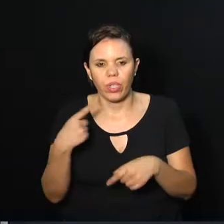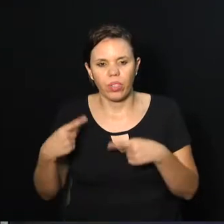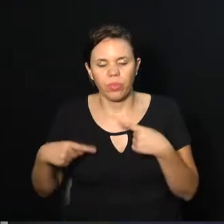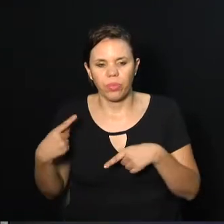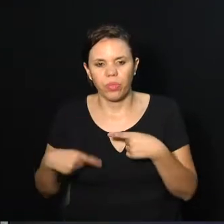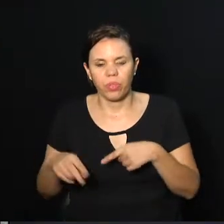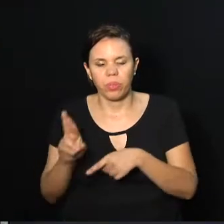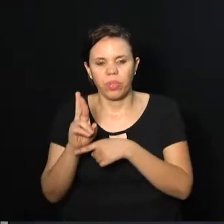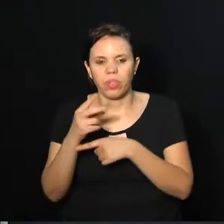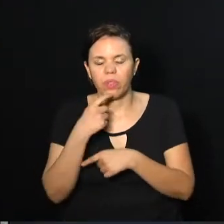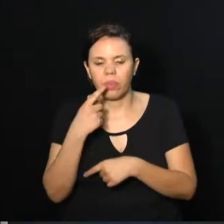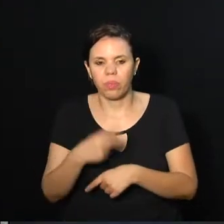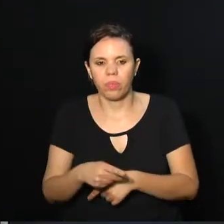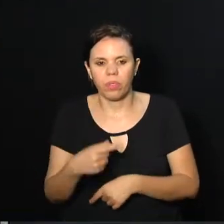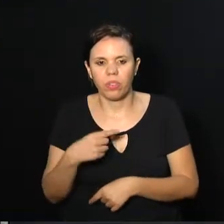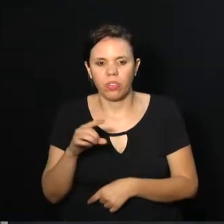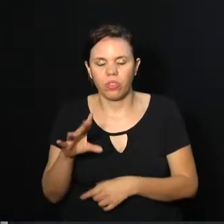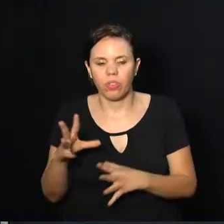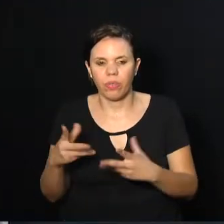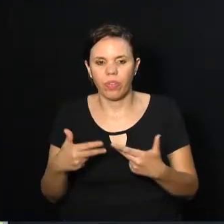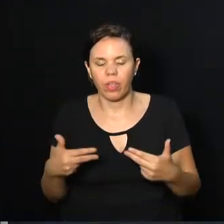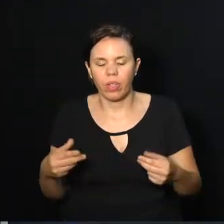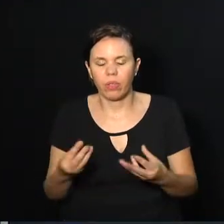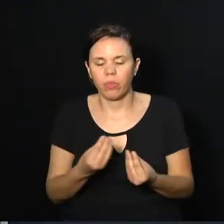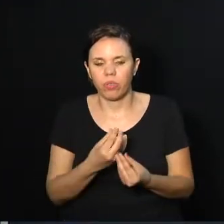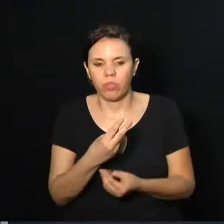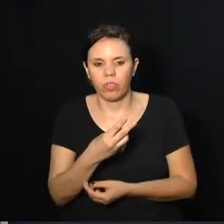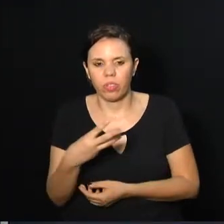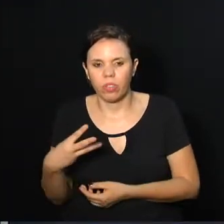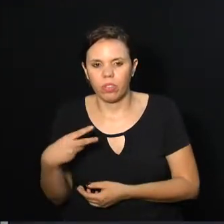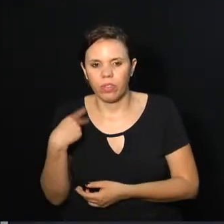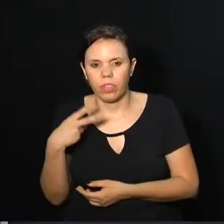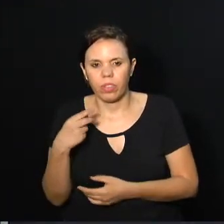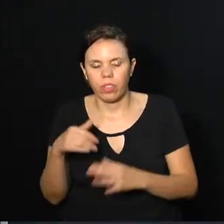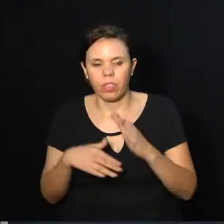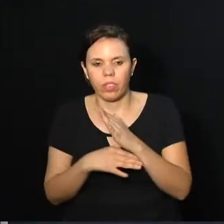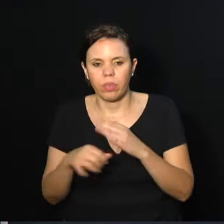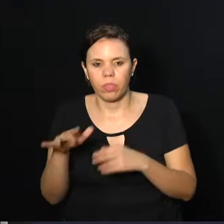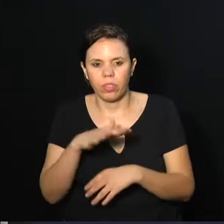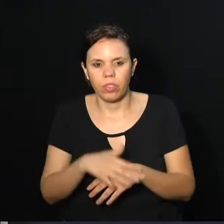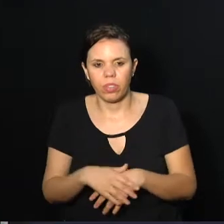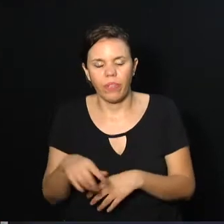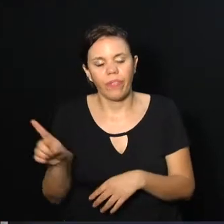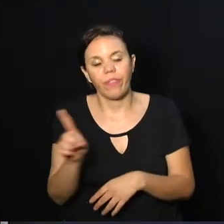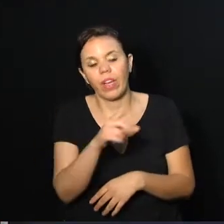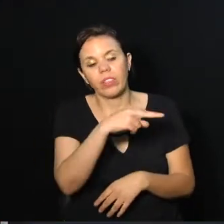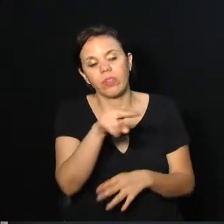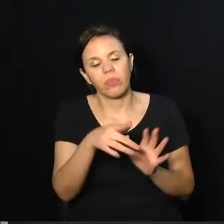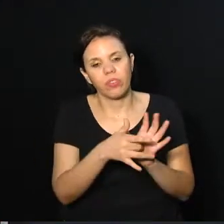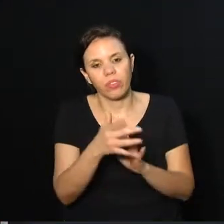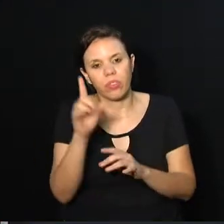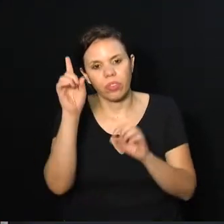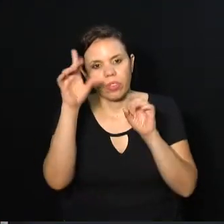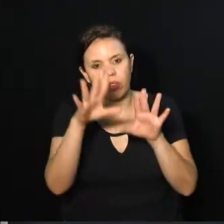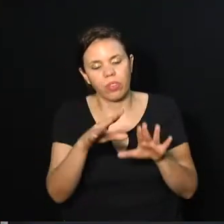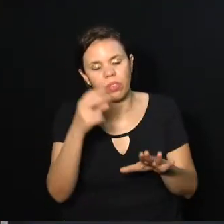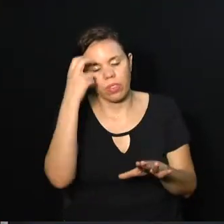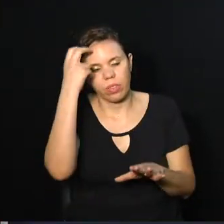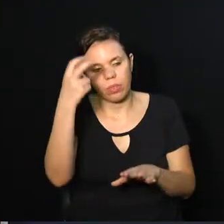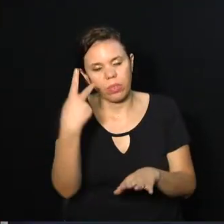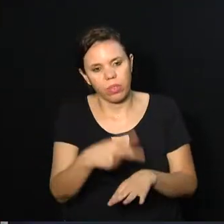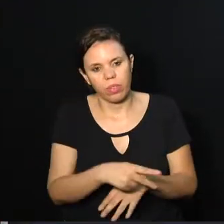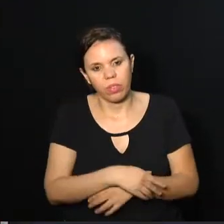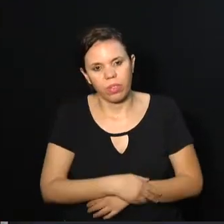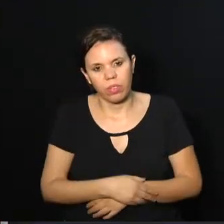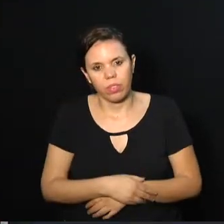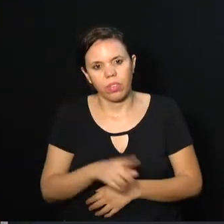representando Campinas, não só ele, mas muitos aí, a Câmara em geral. Vai em nome do Senhor Jesus, porque Deus dá sabedoria.